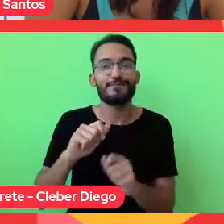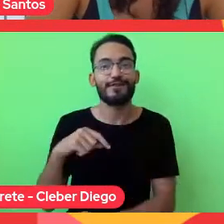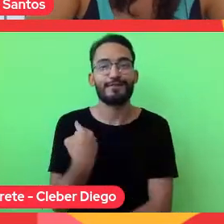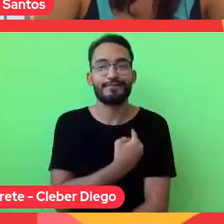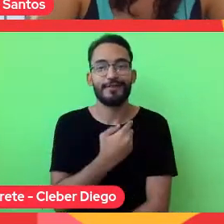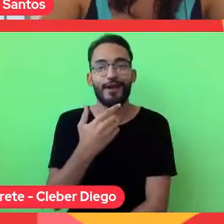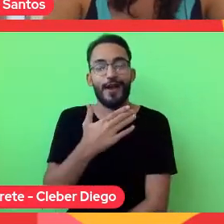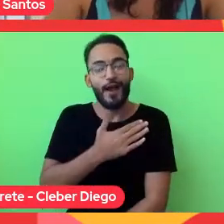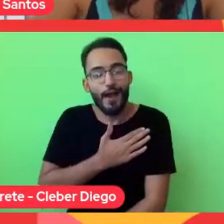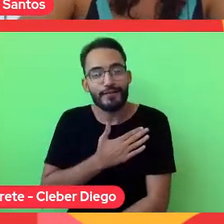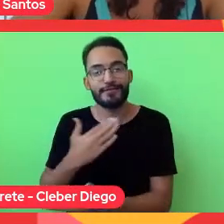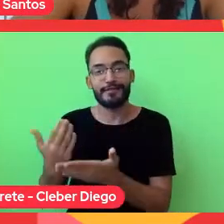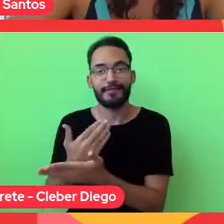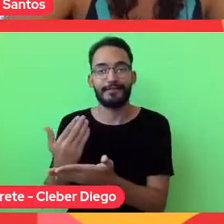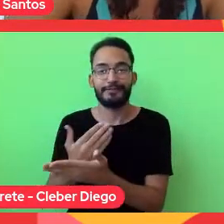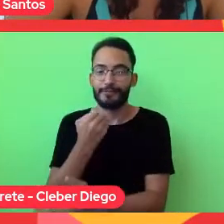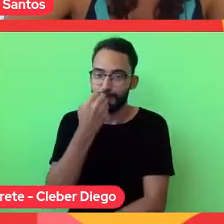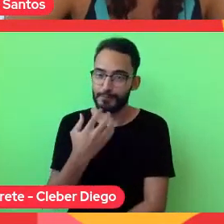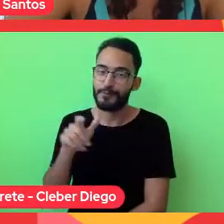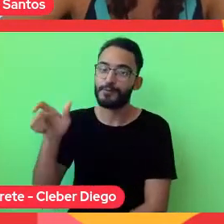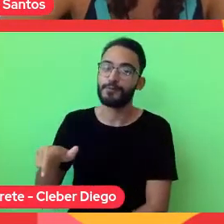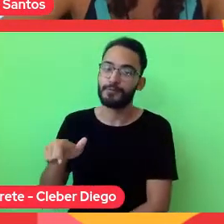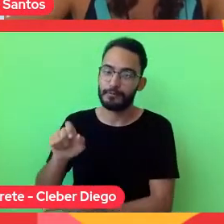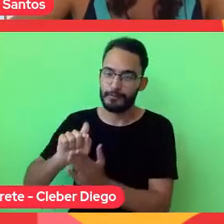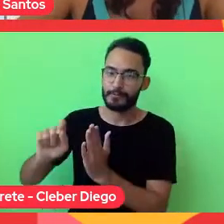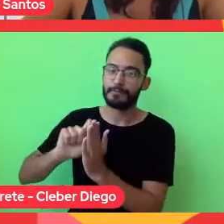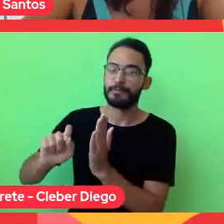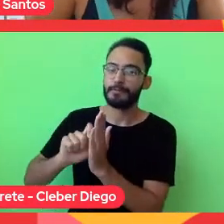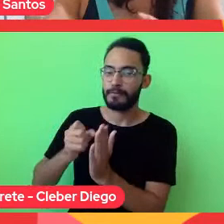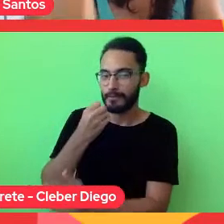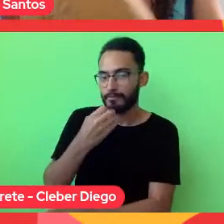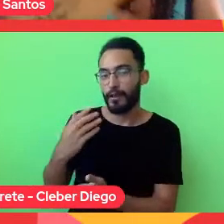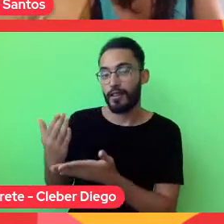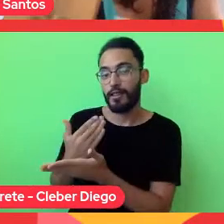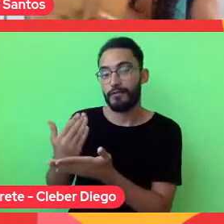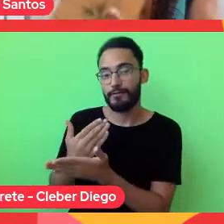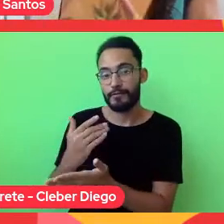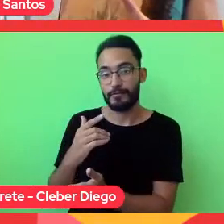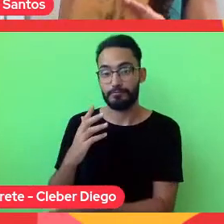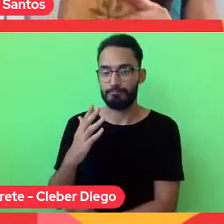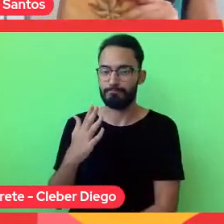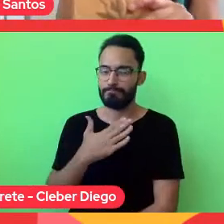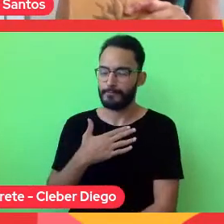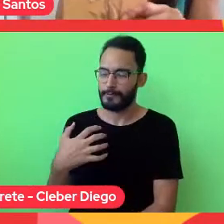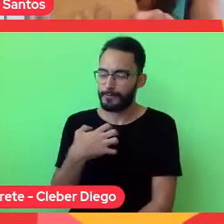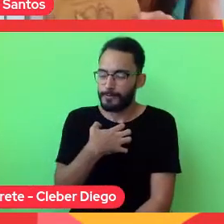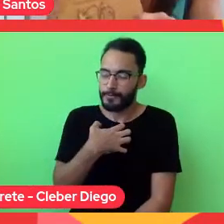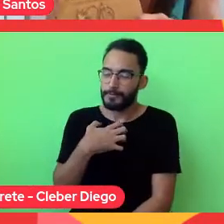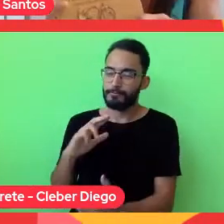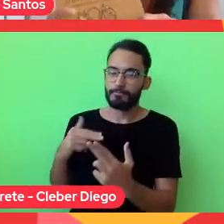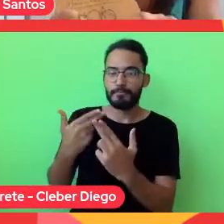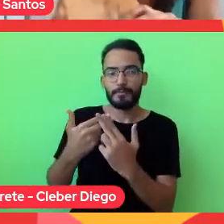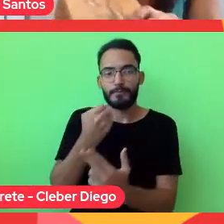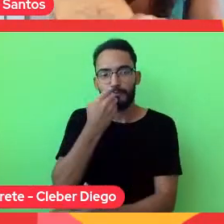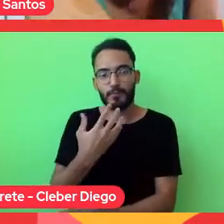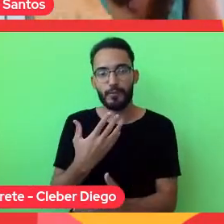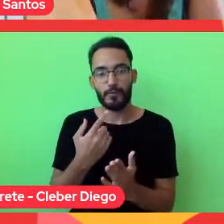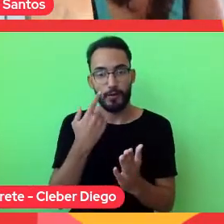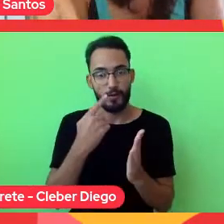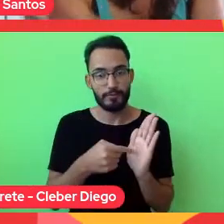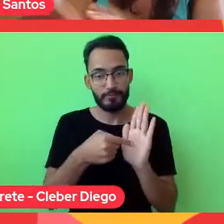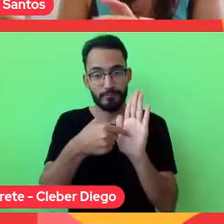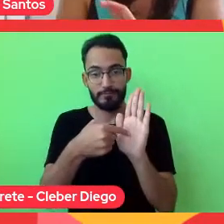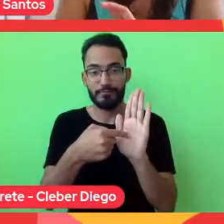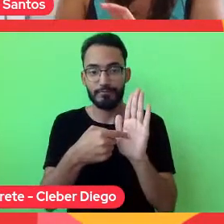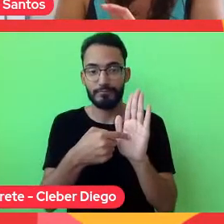Ela é muito boa, mas eu tô sendo diferente hoje. É um livro que me marcou bastante. Esse daqui, ele chama Os 4 Compromissos. É